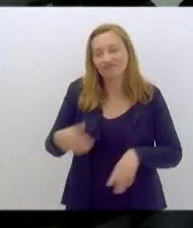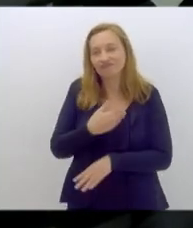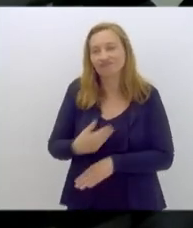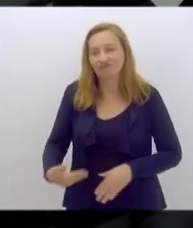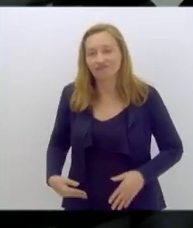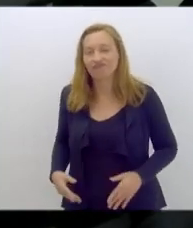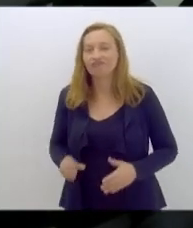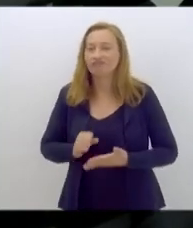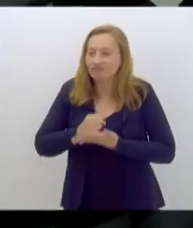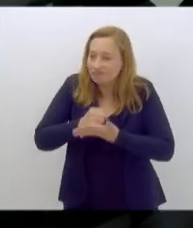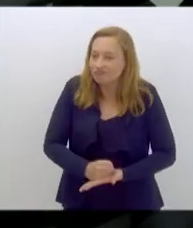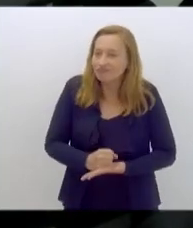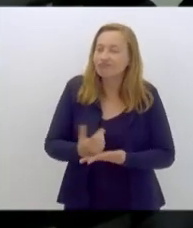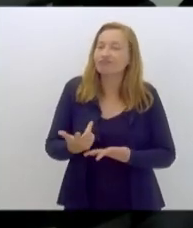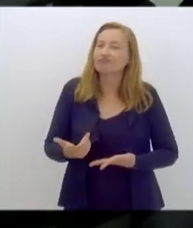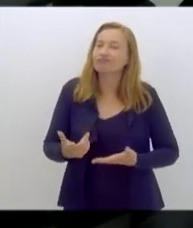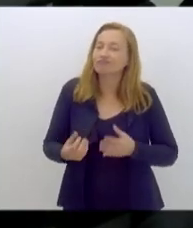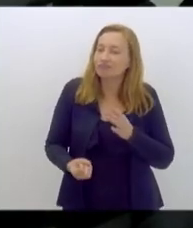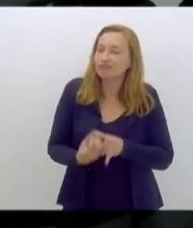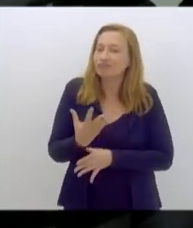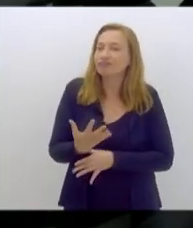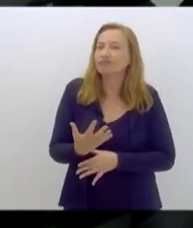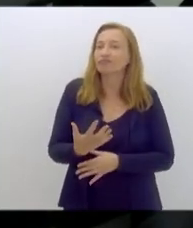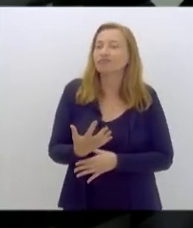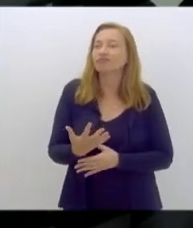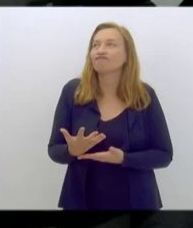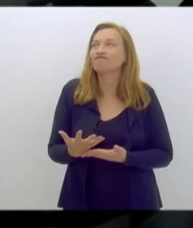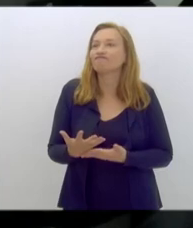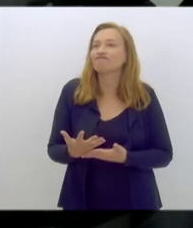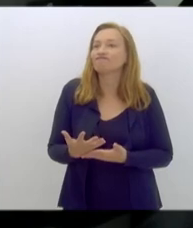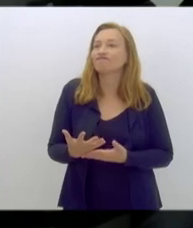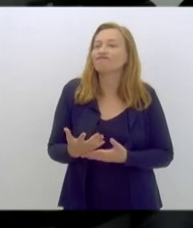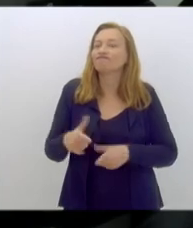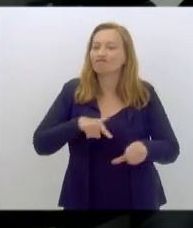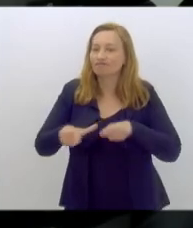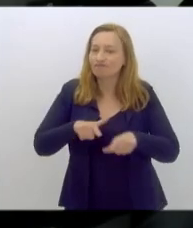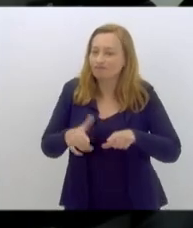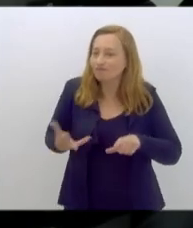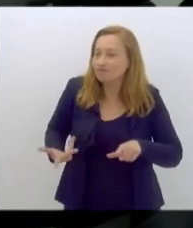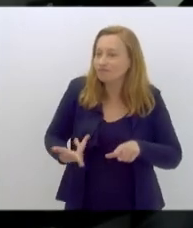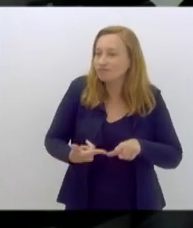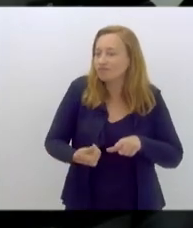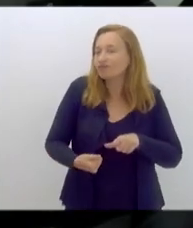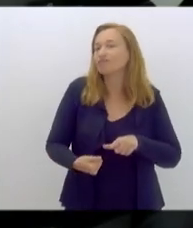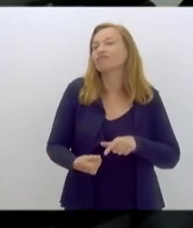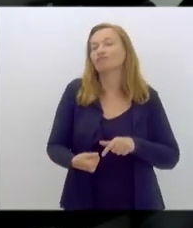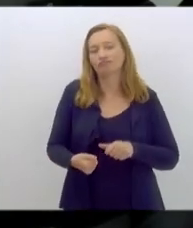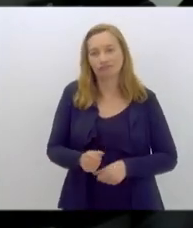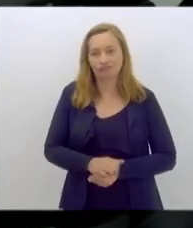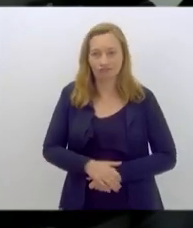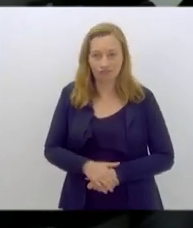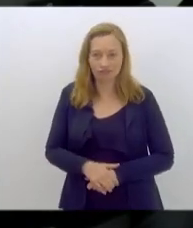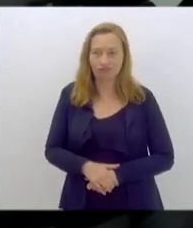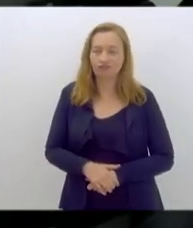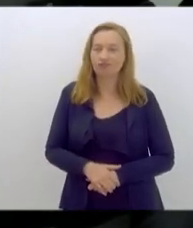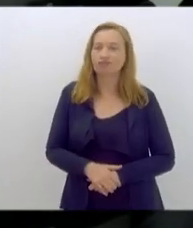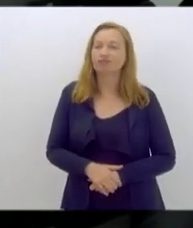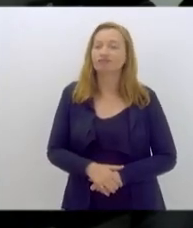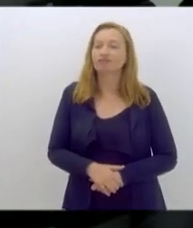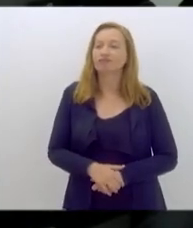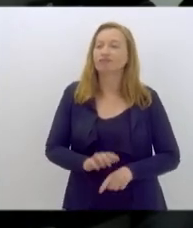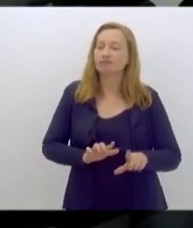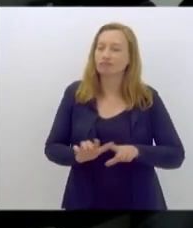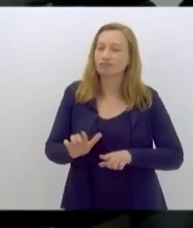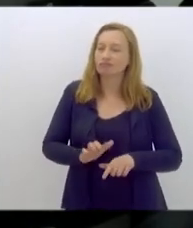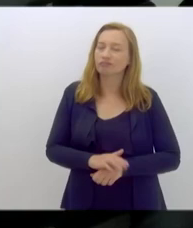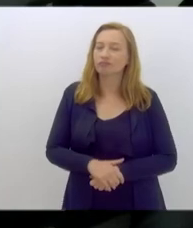se afirma e a gente constrói é um serviço público mais eficiente mas com maior qualidade